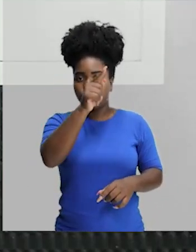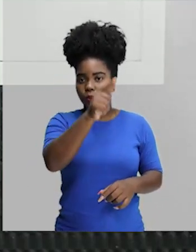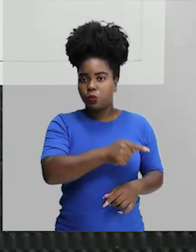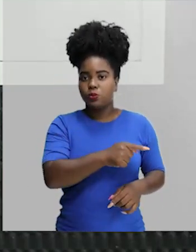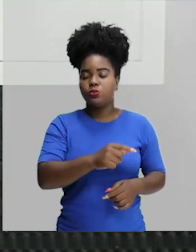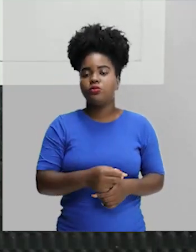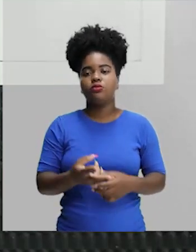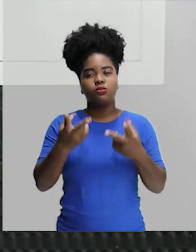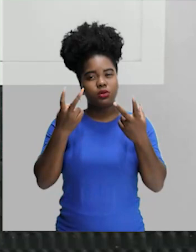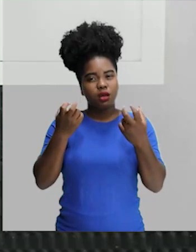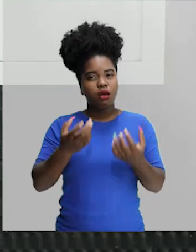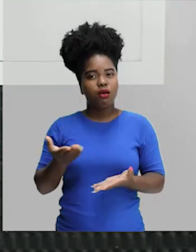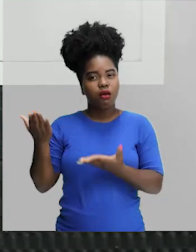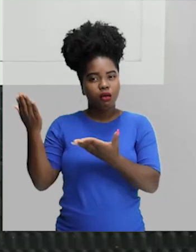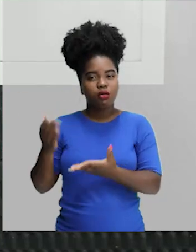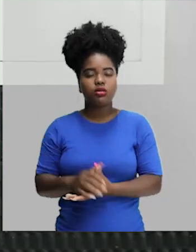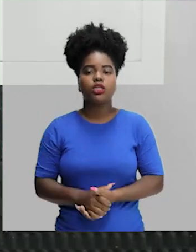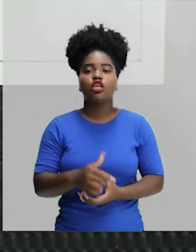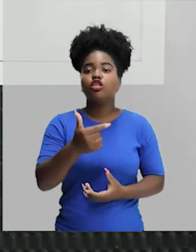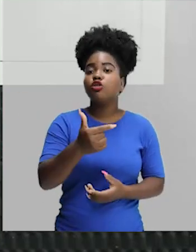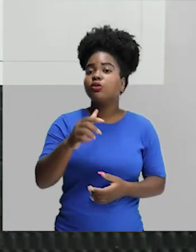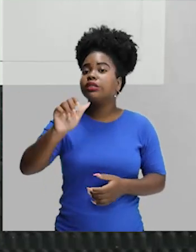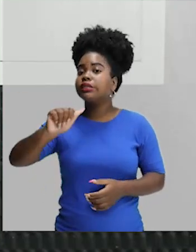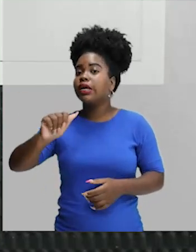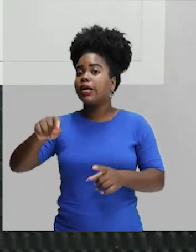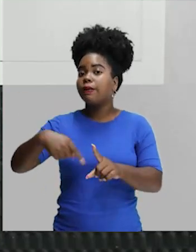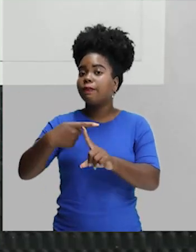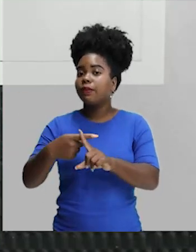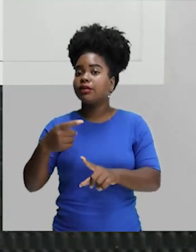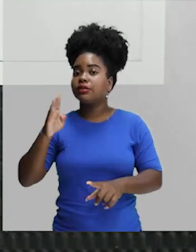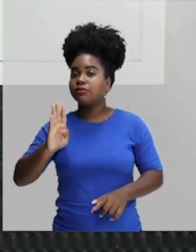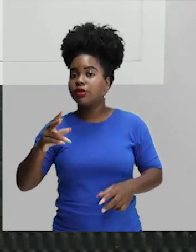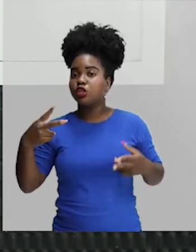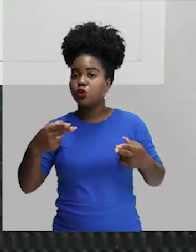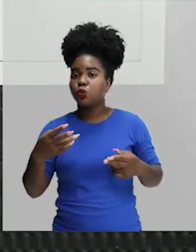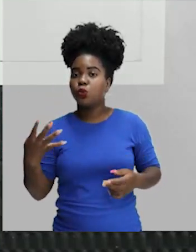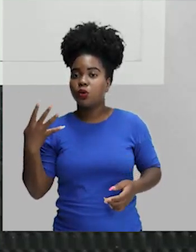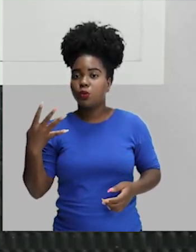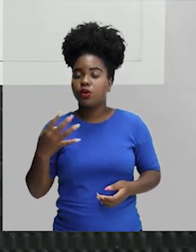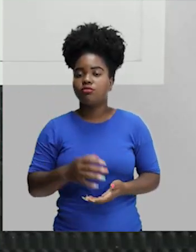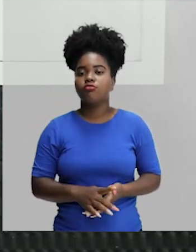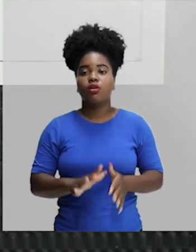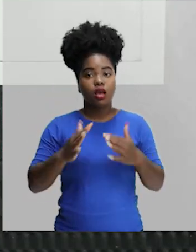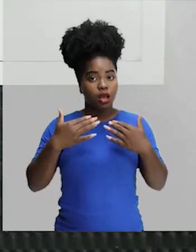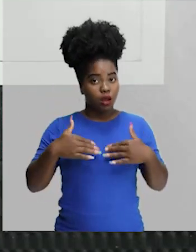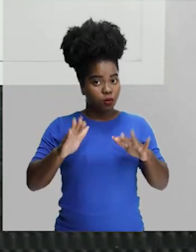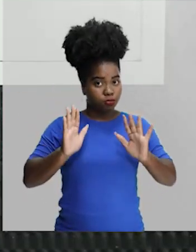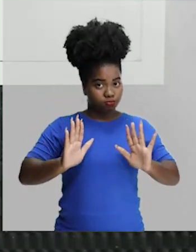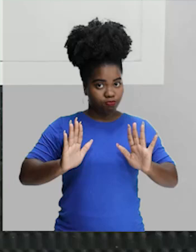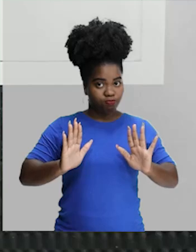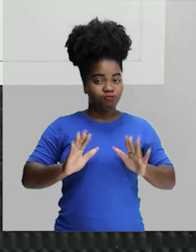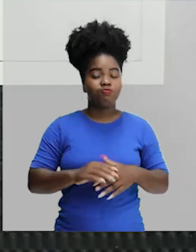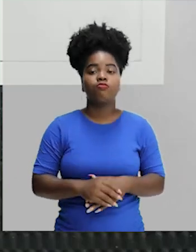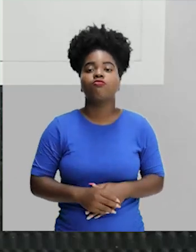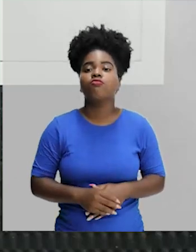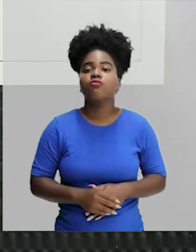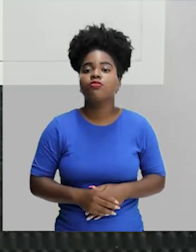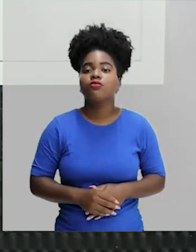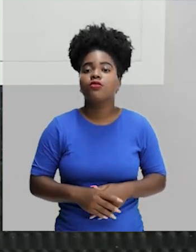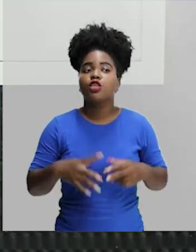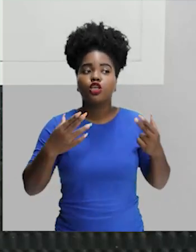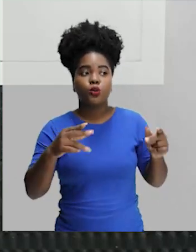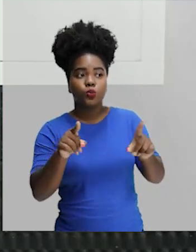2A, mais B é igual a 4. Deixa essa informação aí. Tá? Vamos fazer a